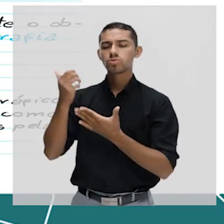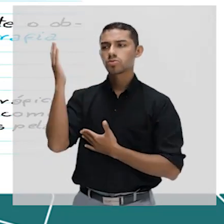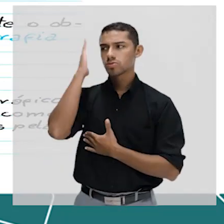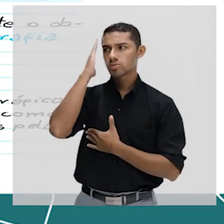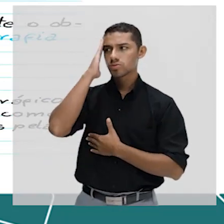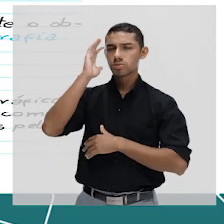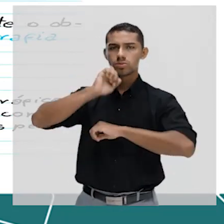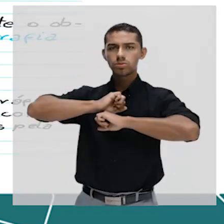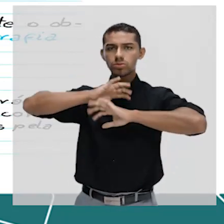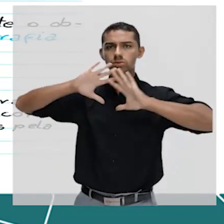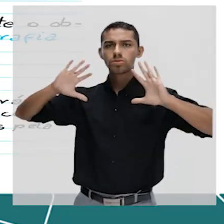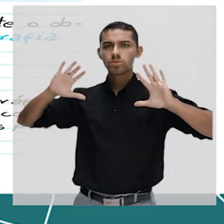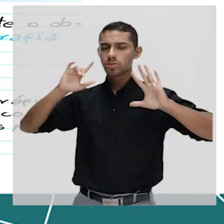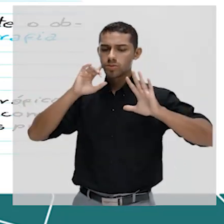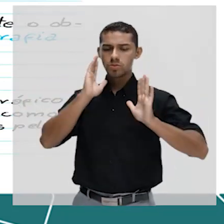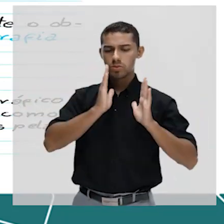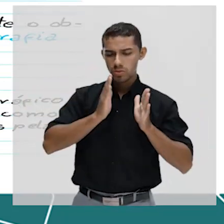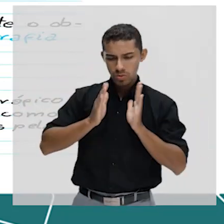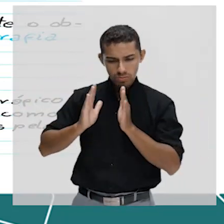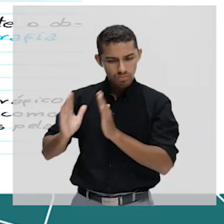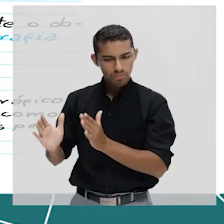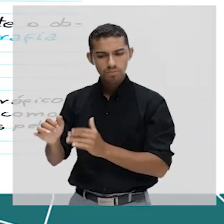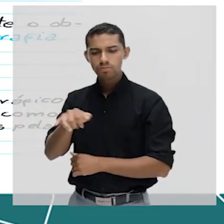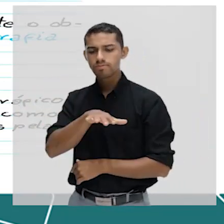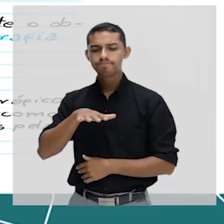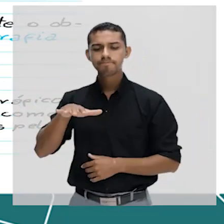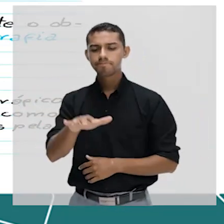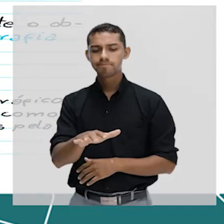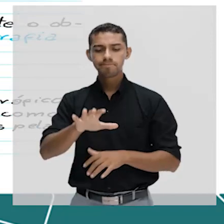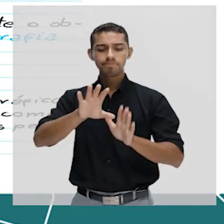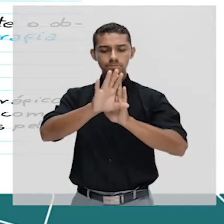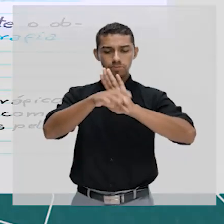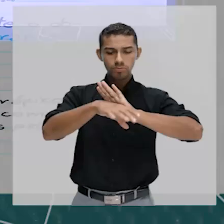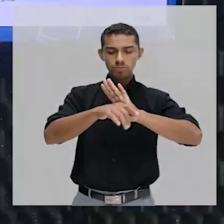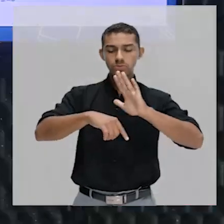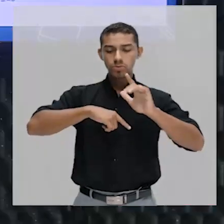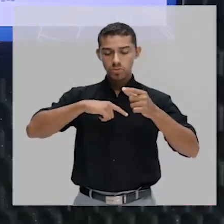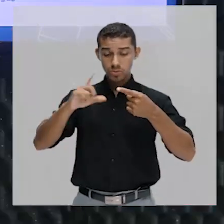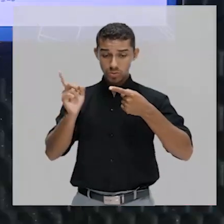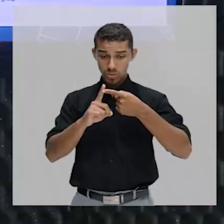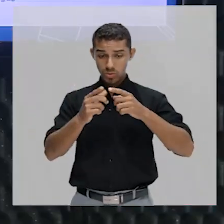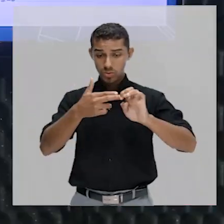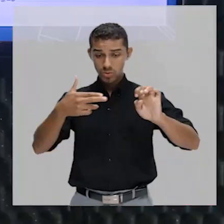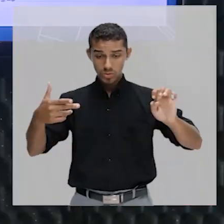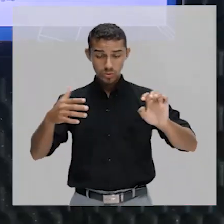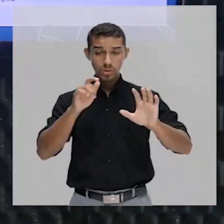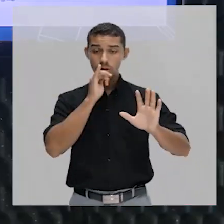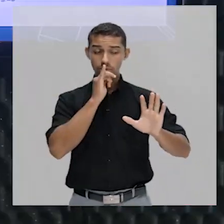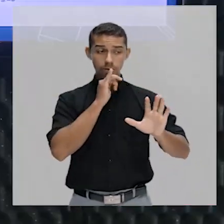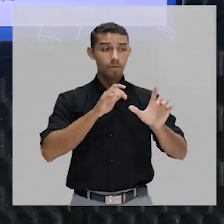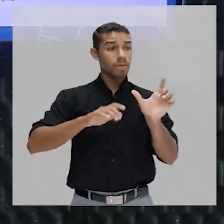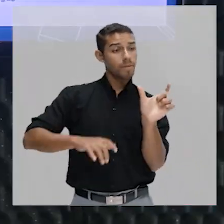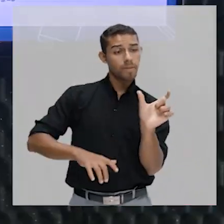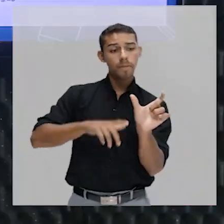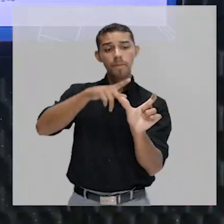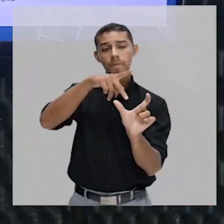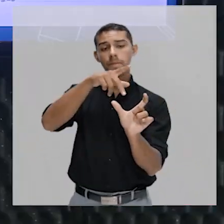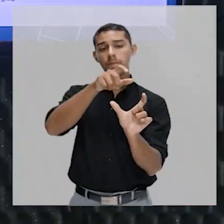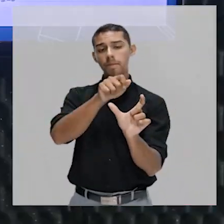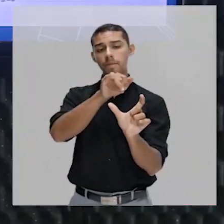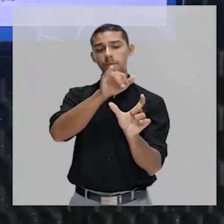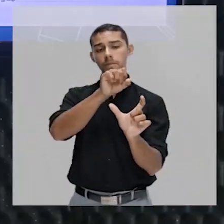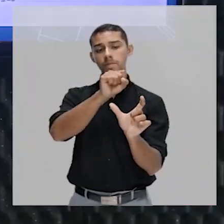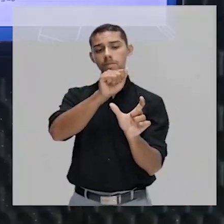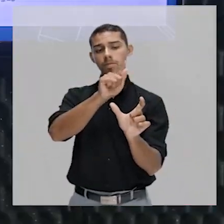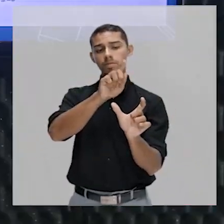entender as particularidades desse espaço. E destes conceitos vai surgir o elemento chamado paisagem, tá certo? O conceito